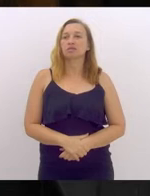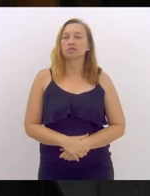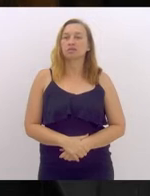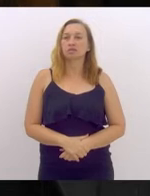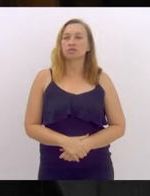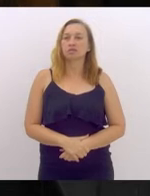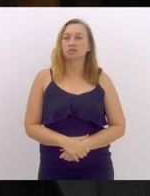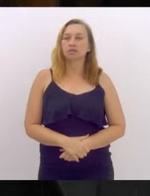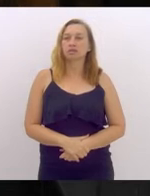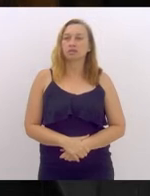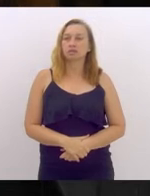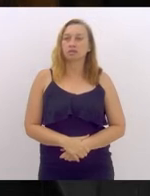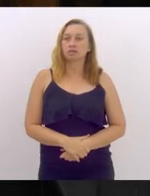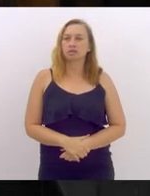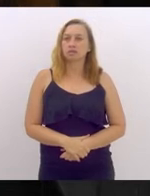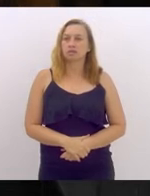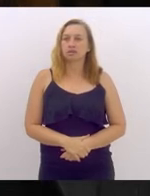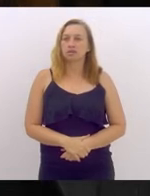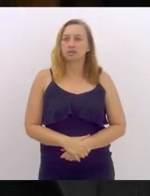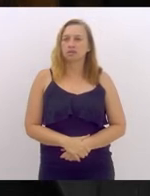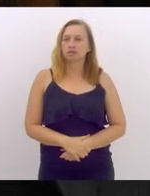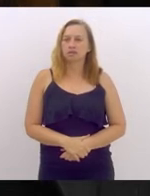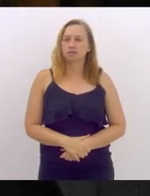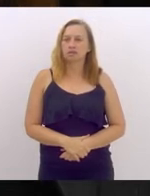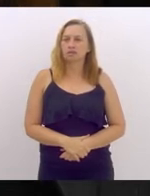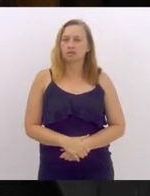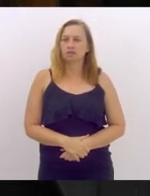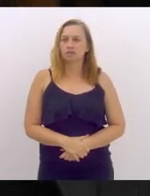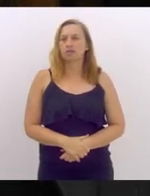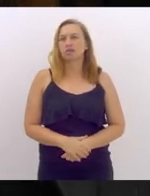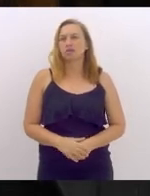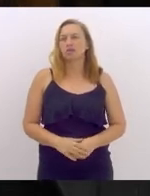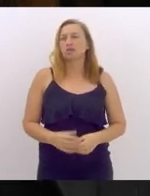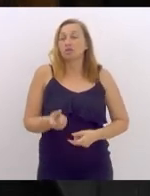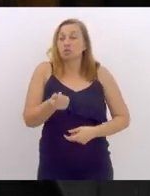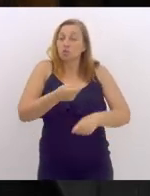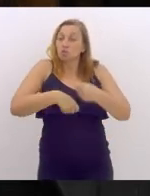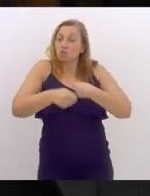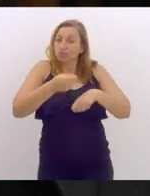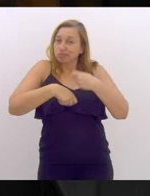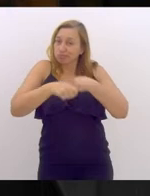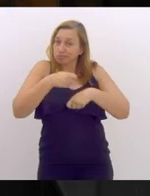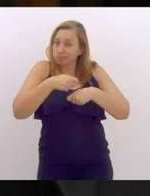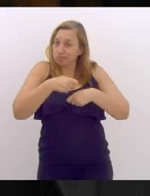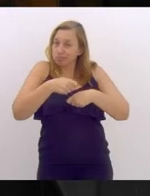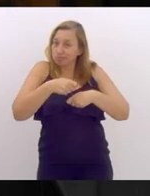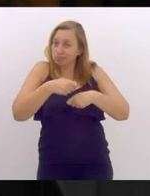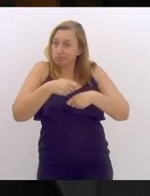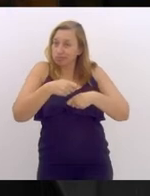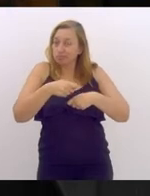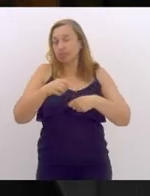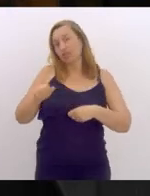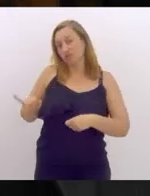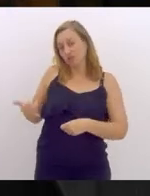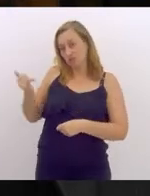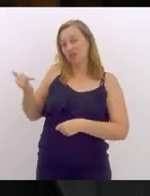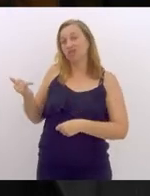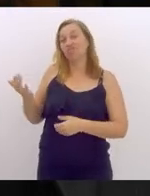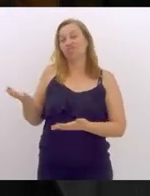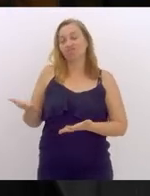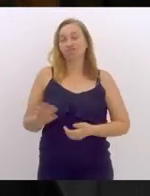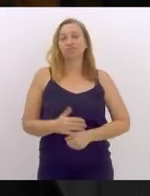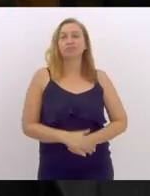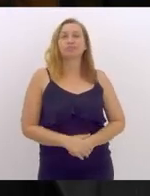simbiose macabra que a estagnação Econômica com a inflação